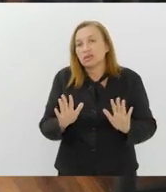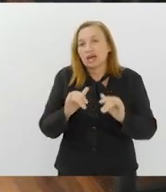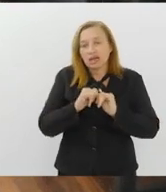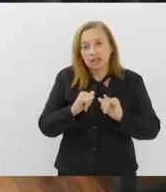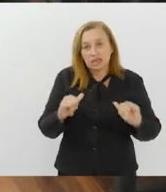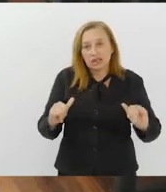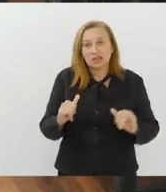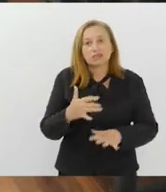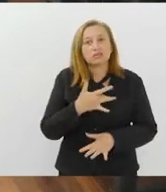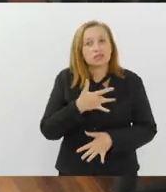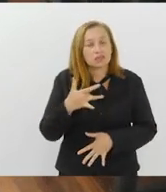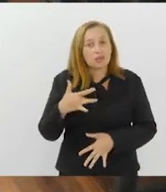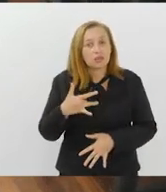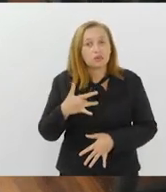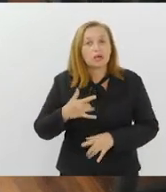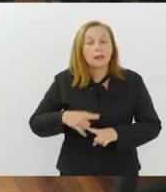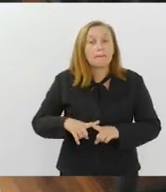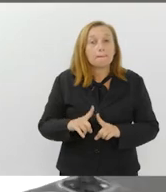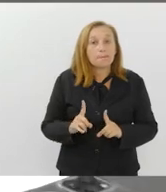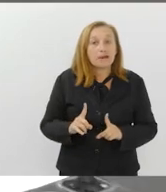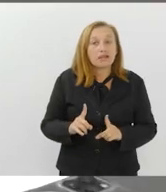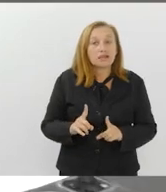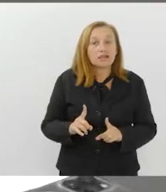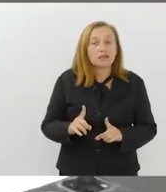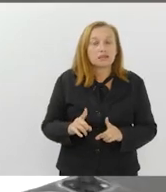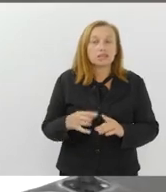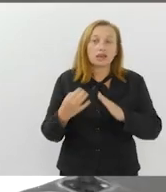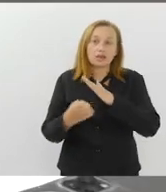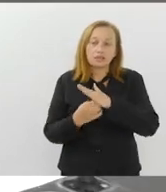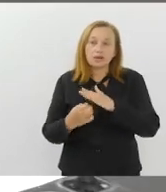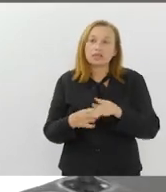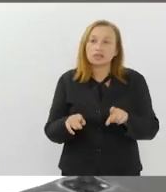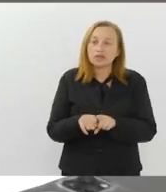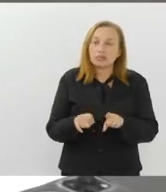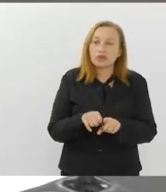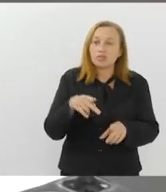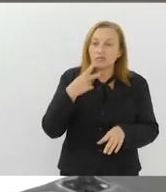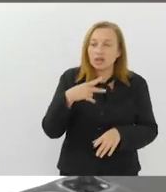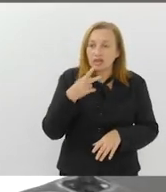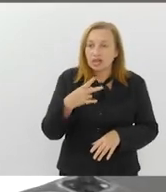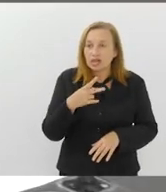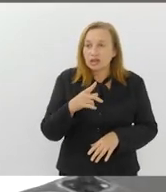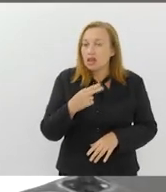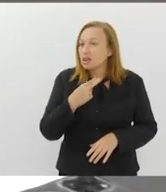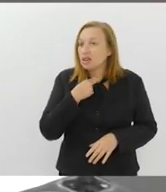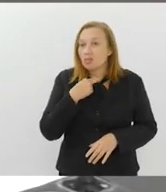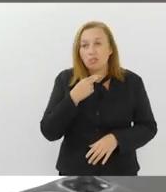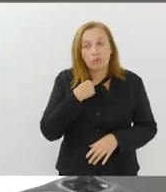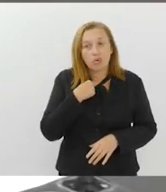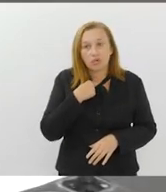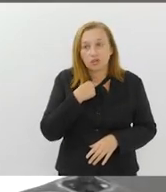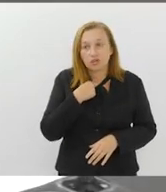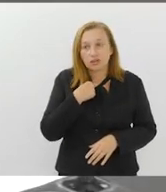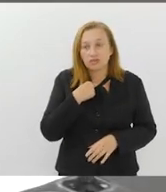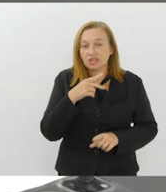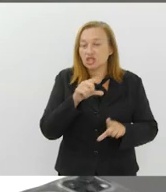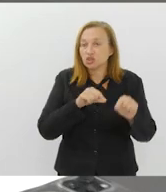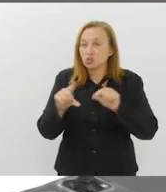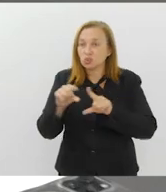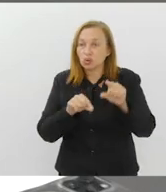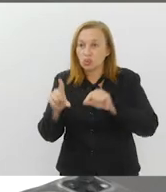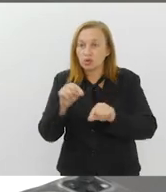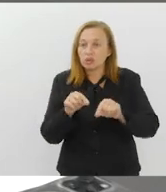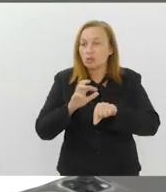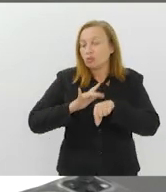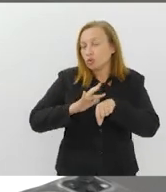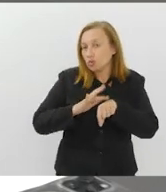de saúde, mas a operadora, também como foi mencionado pela regulação, não pode fazer seleção por